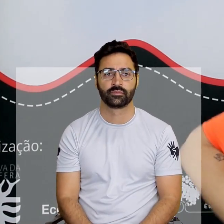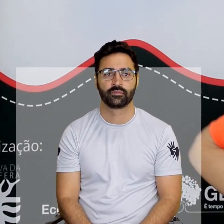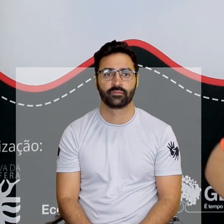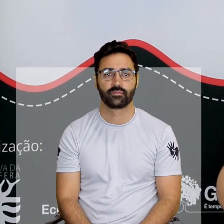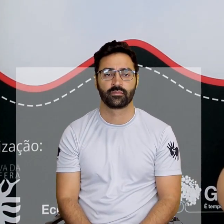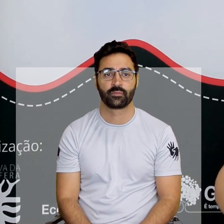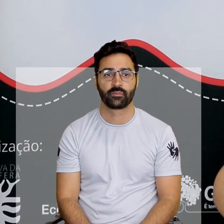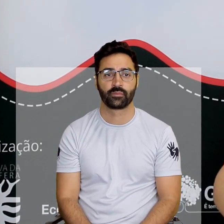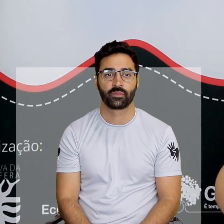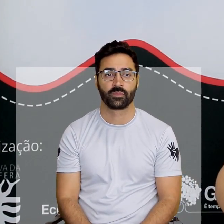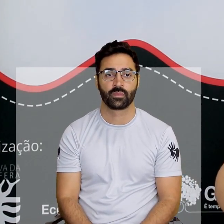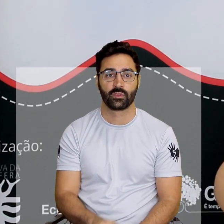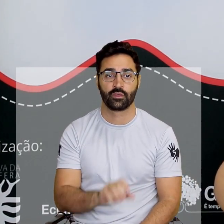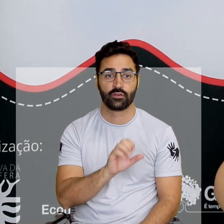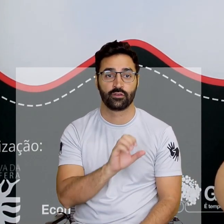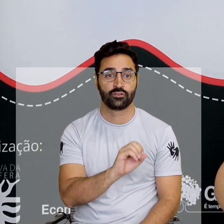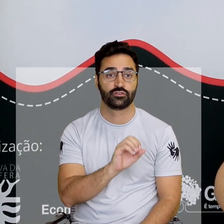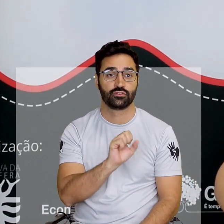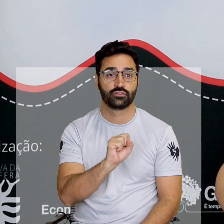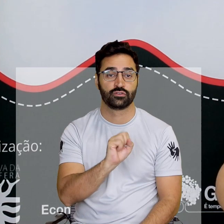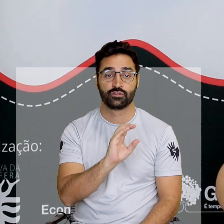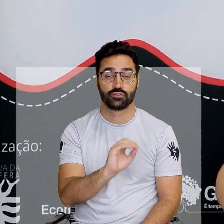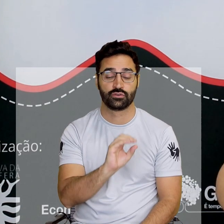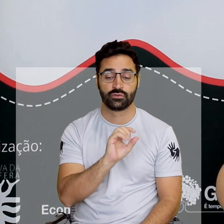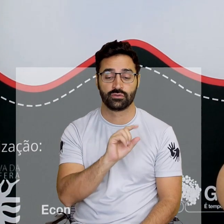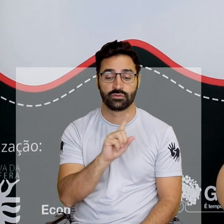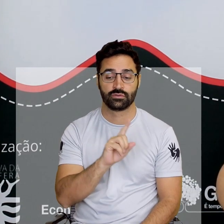E o sozinho?